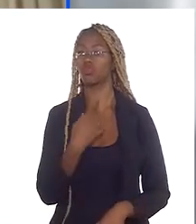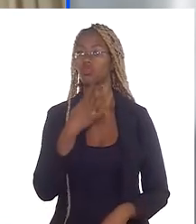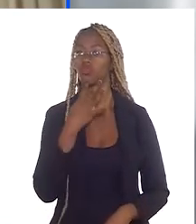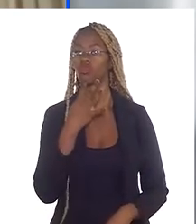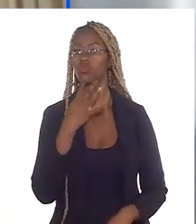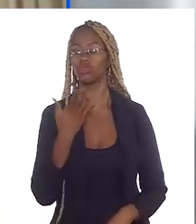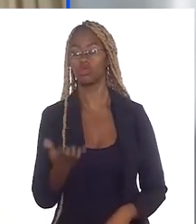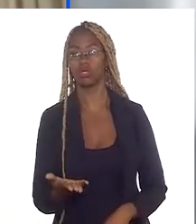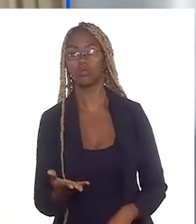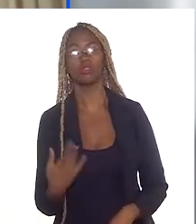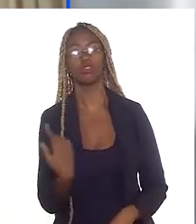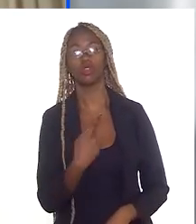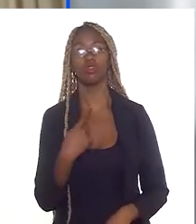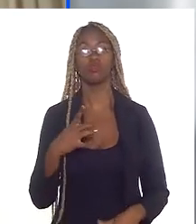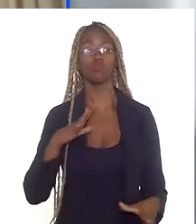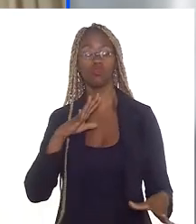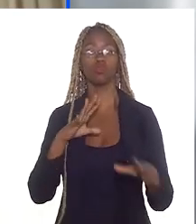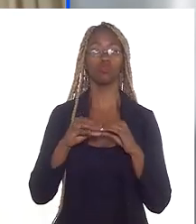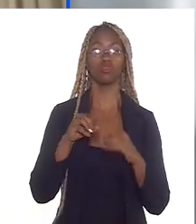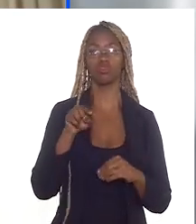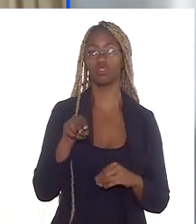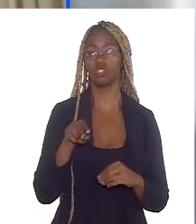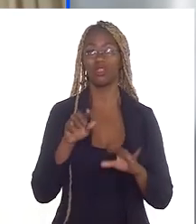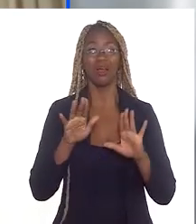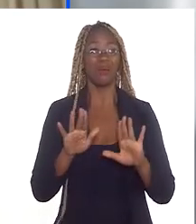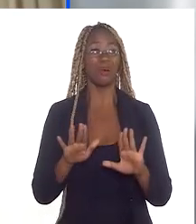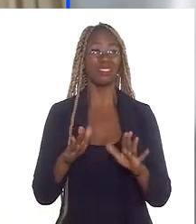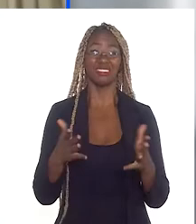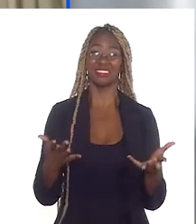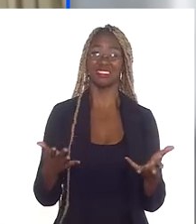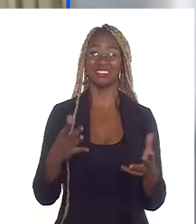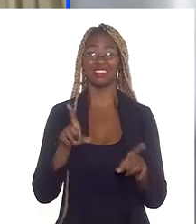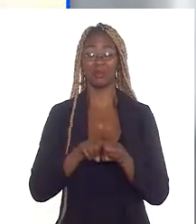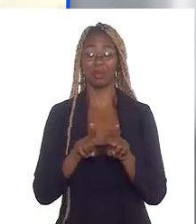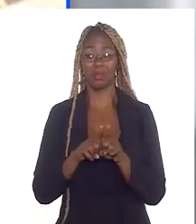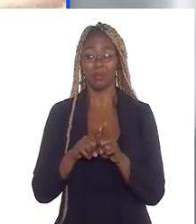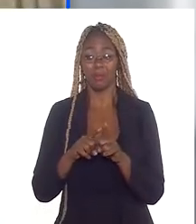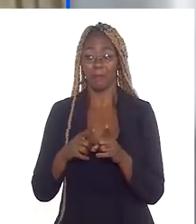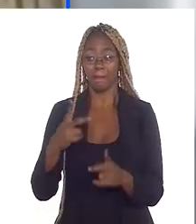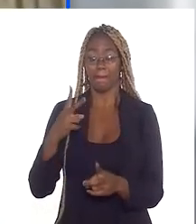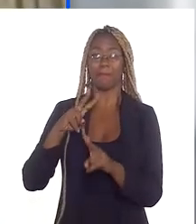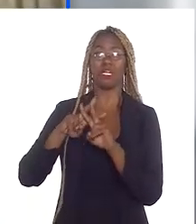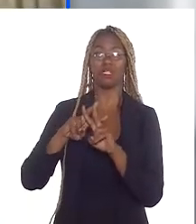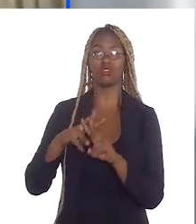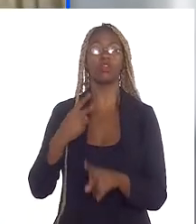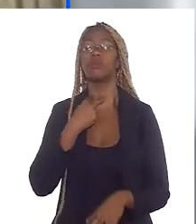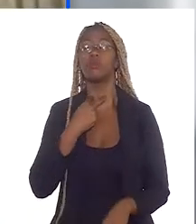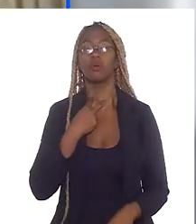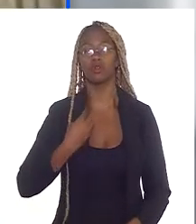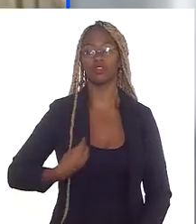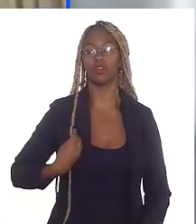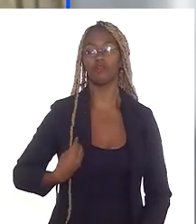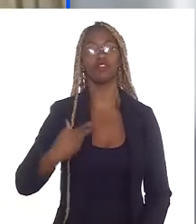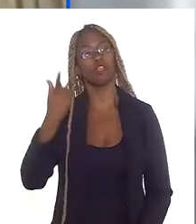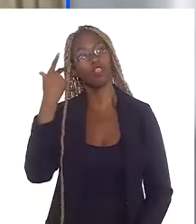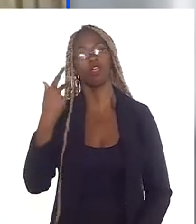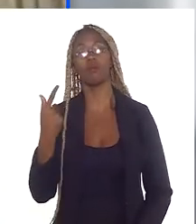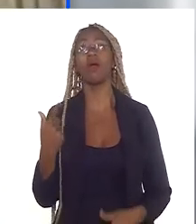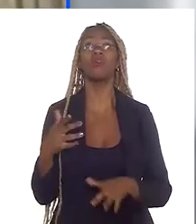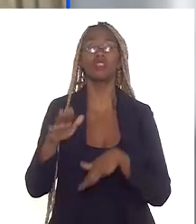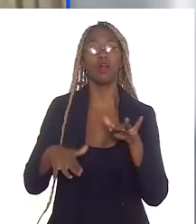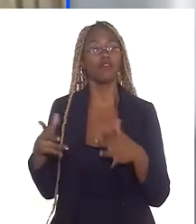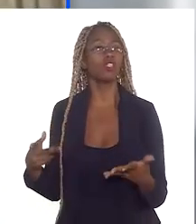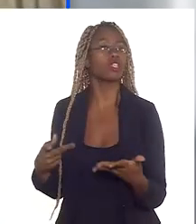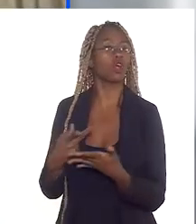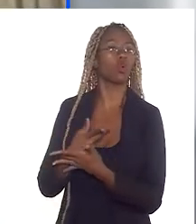gente tá com ele correndo dessa situação e enclausurada ao mesmo tempo que eu não como você responder assim tá vivendo a vida e alguma coisa